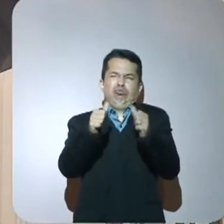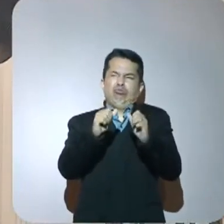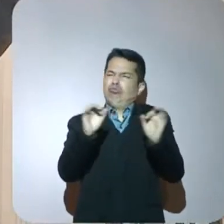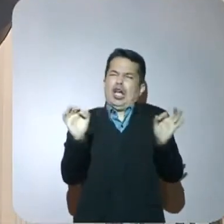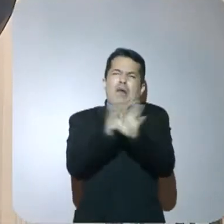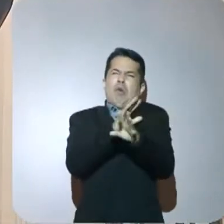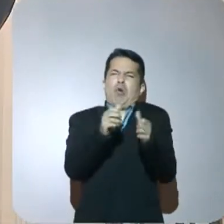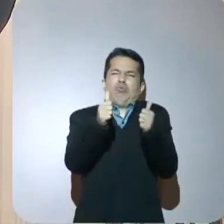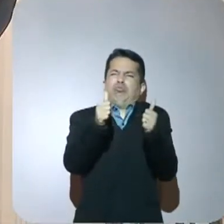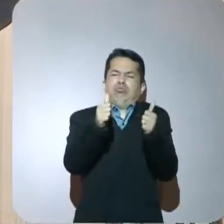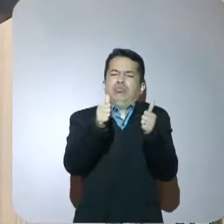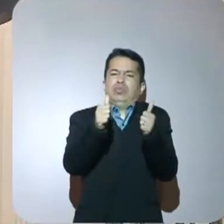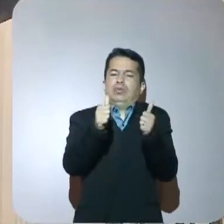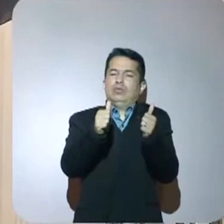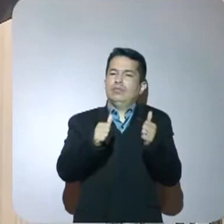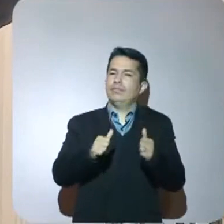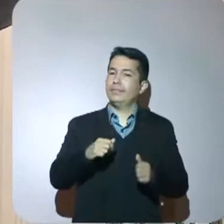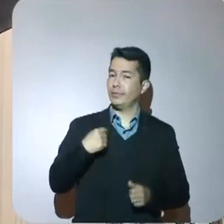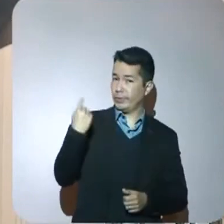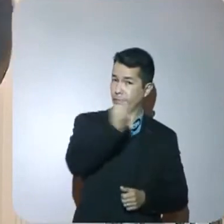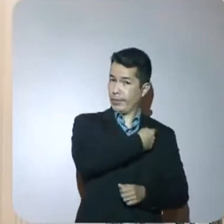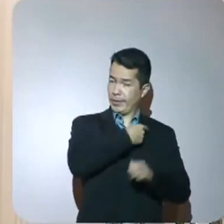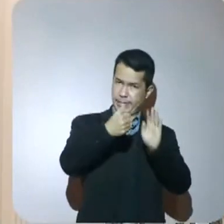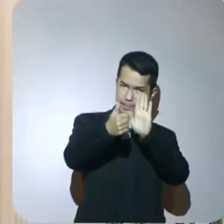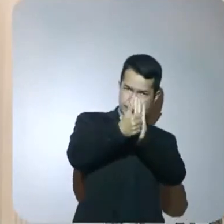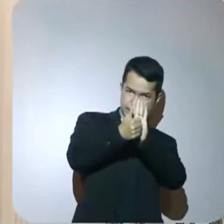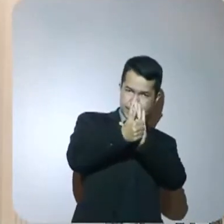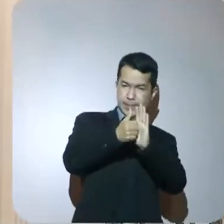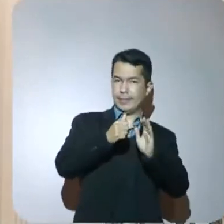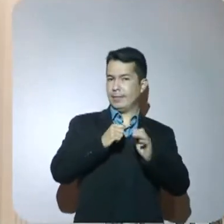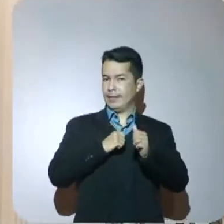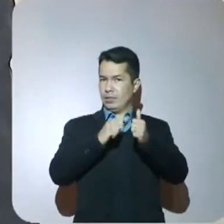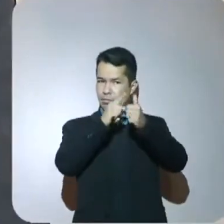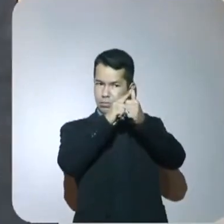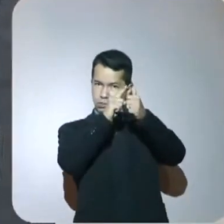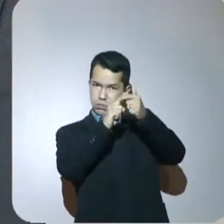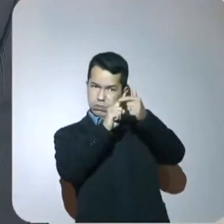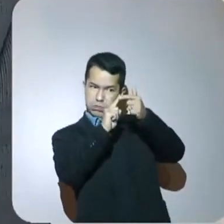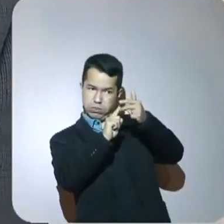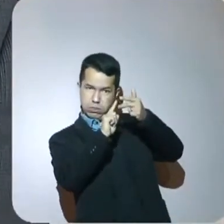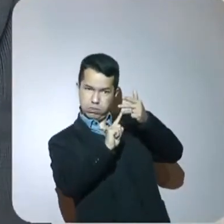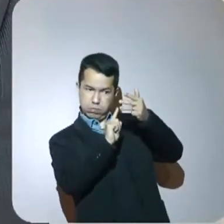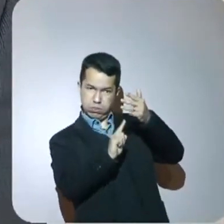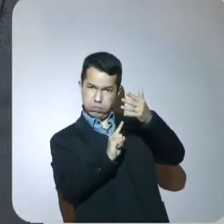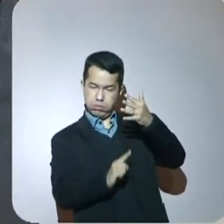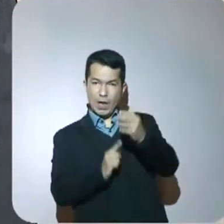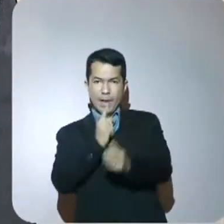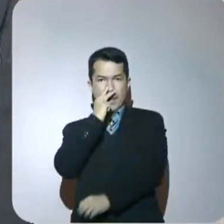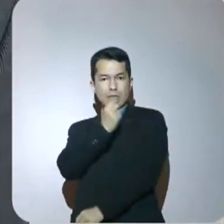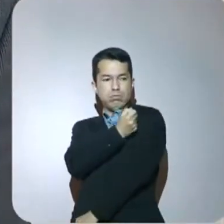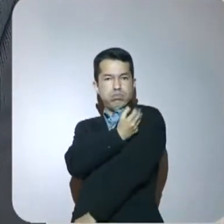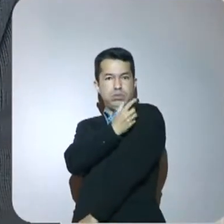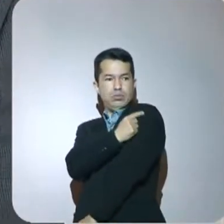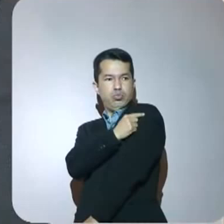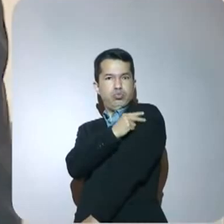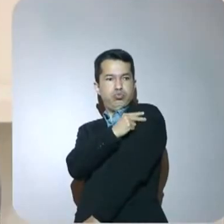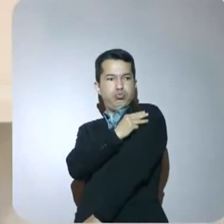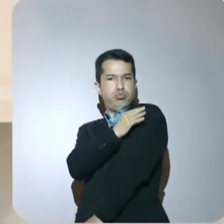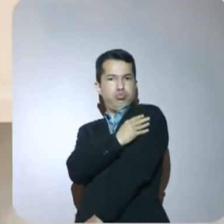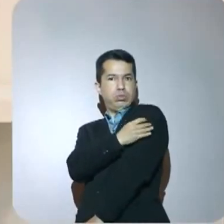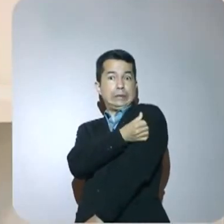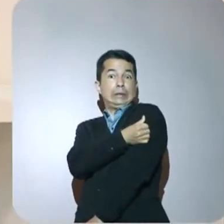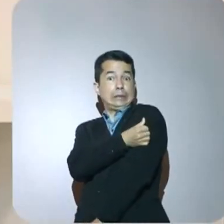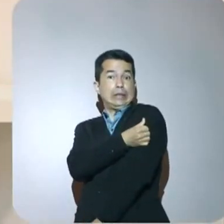discipulado envolve, no mínimo, 6 módulos de ensino. Mas muita gente só faz o primeiro